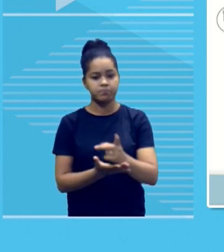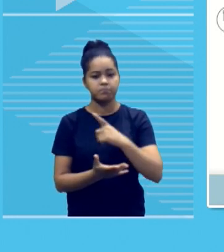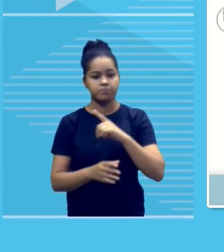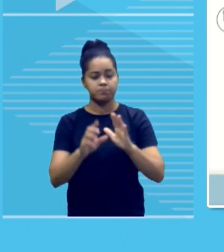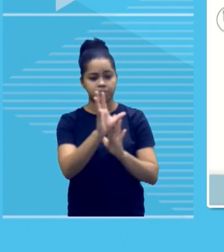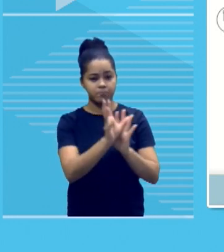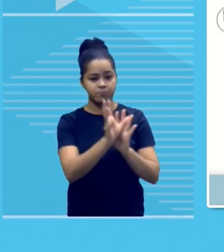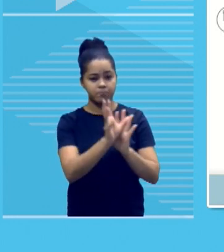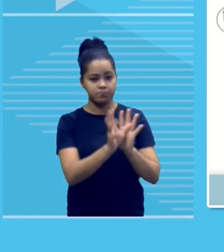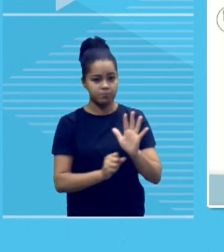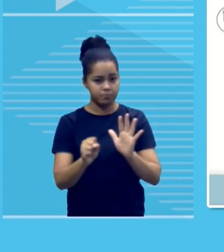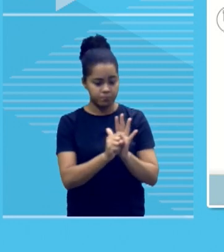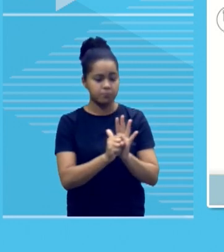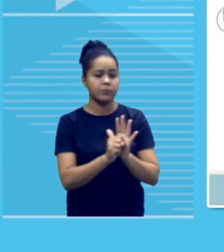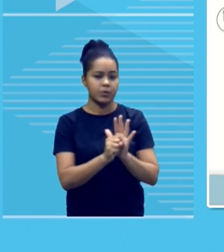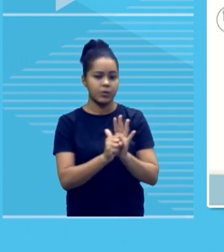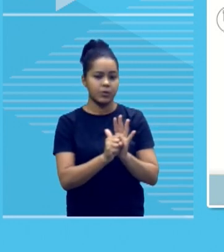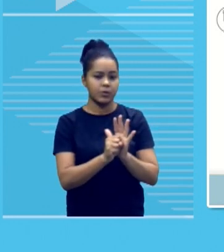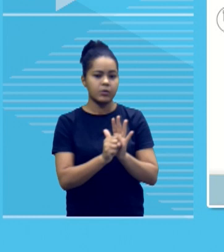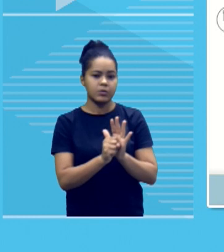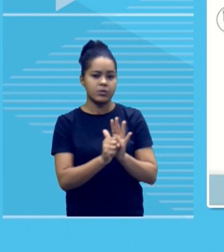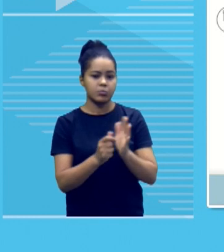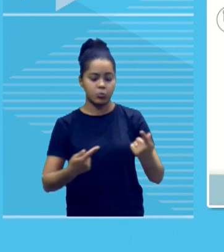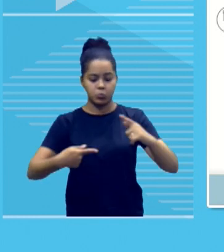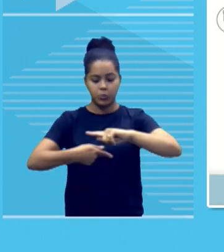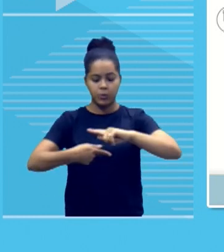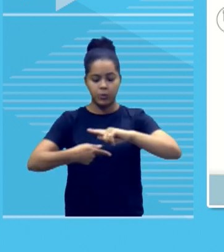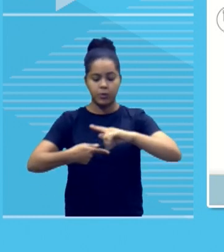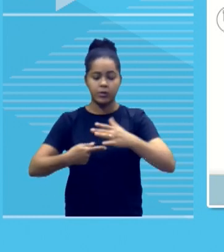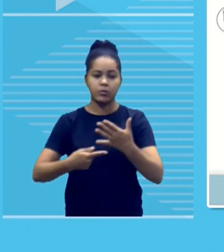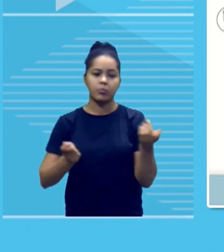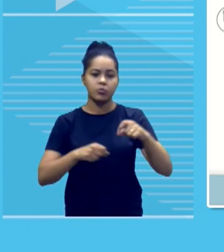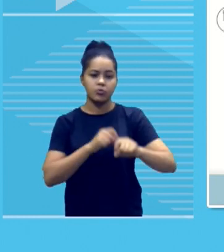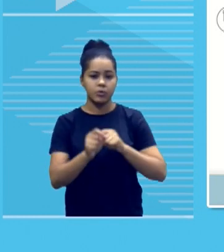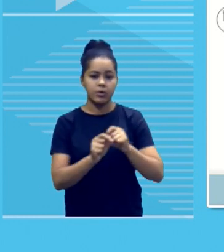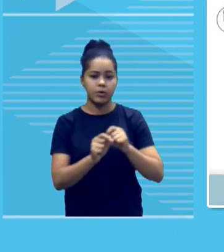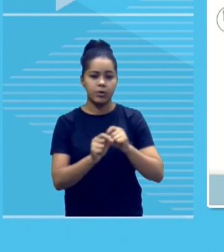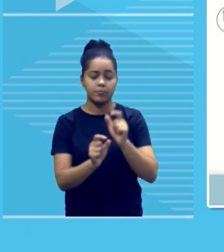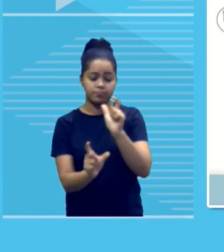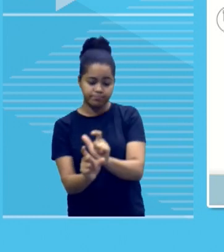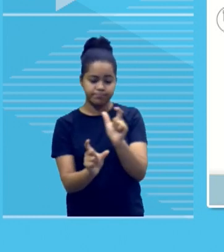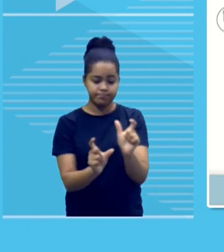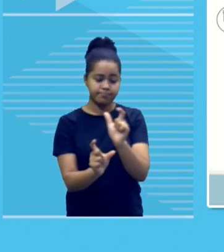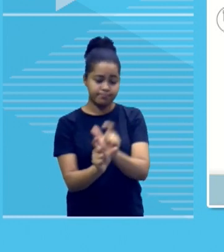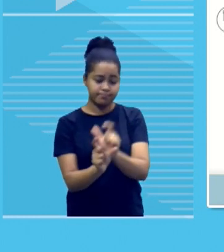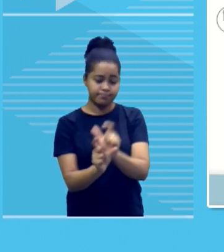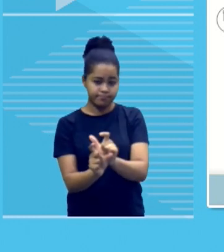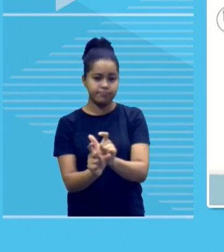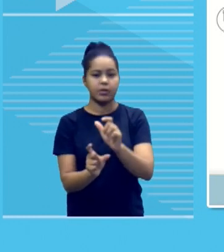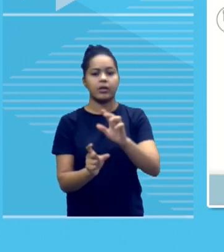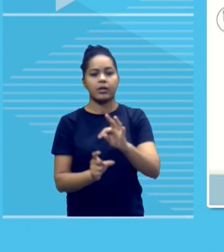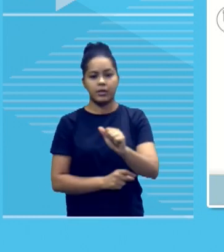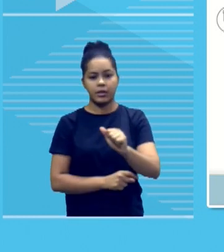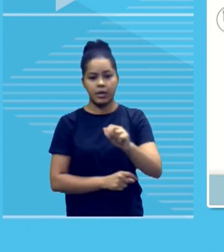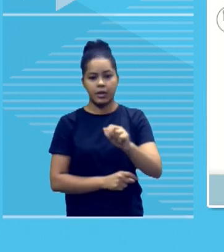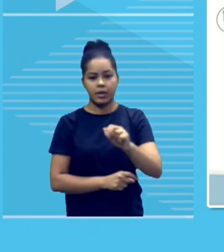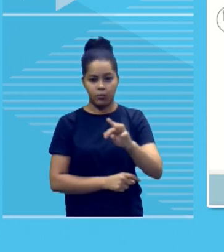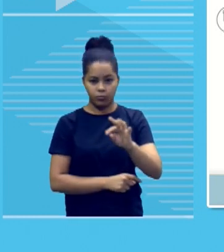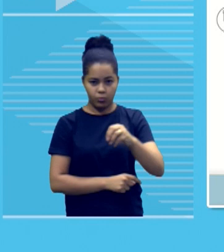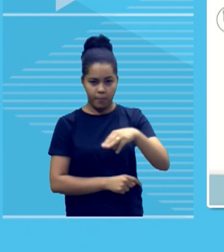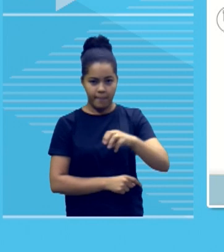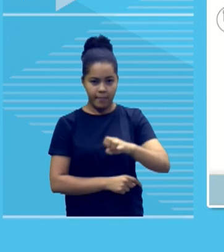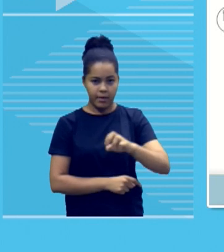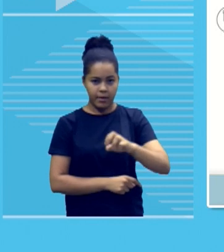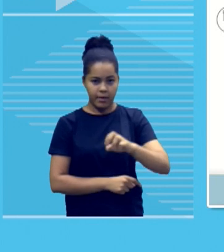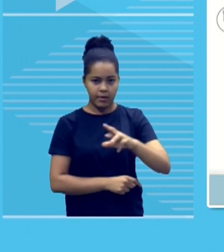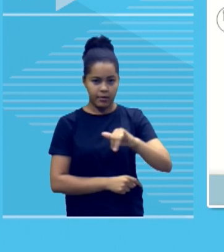em isomeria marque autonomia ou isomeria dinâmica automeria ou isomeria